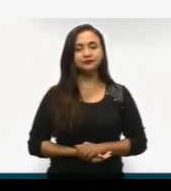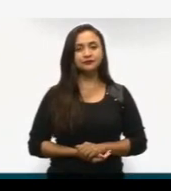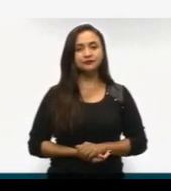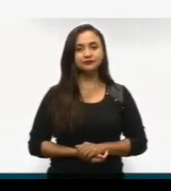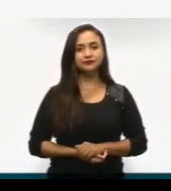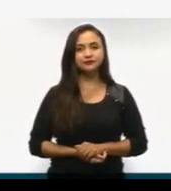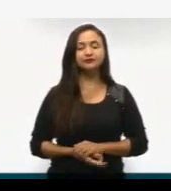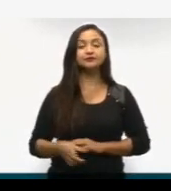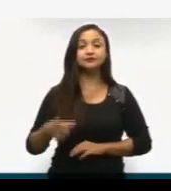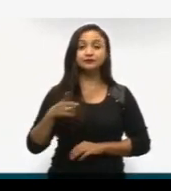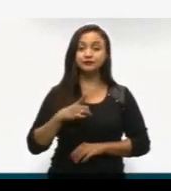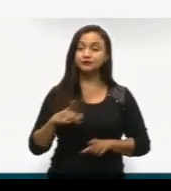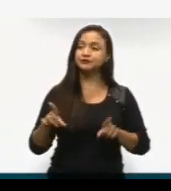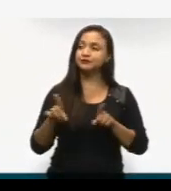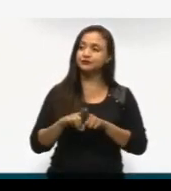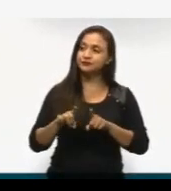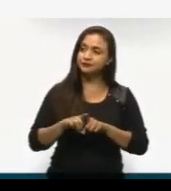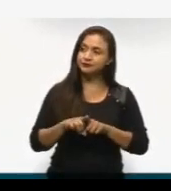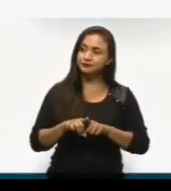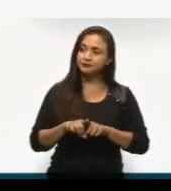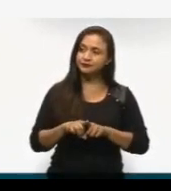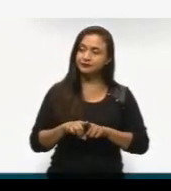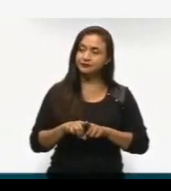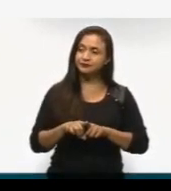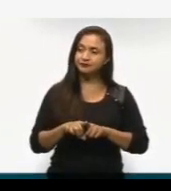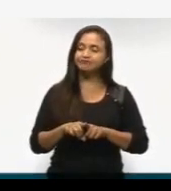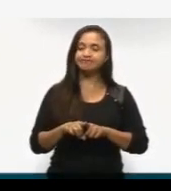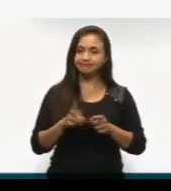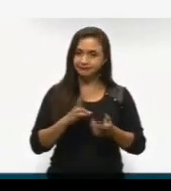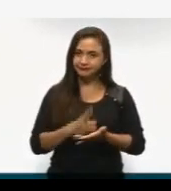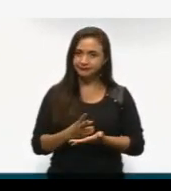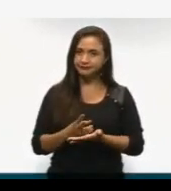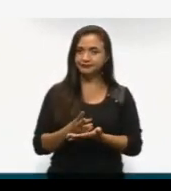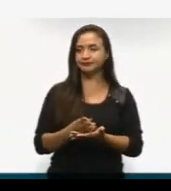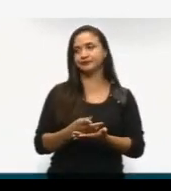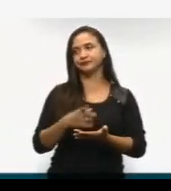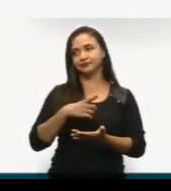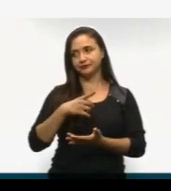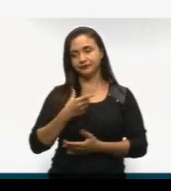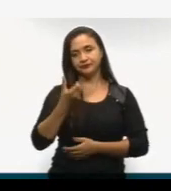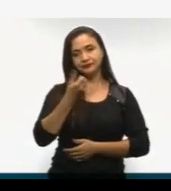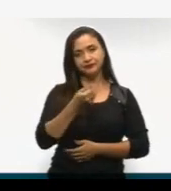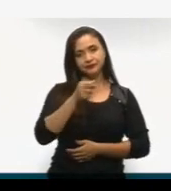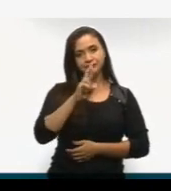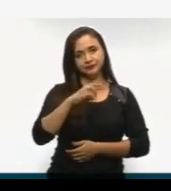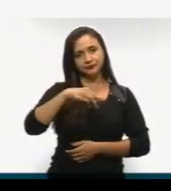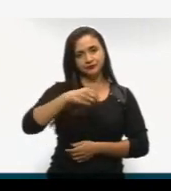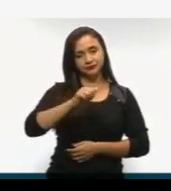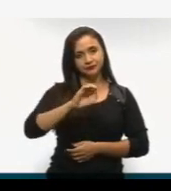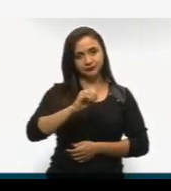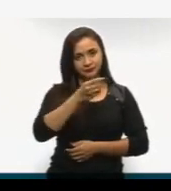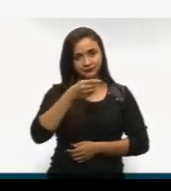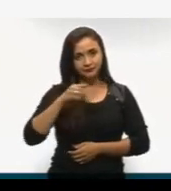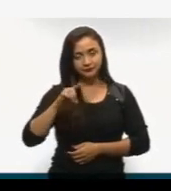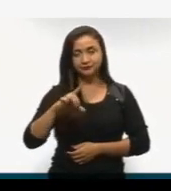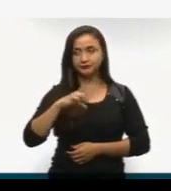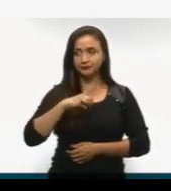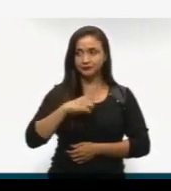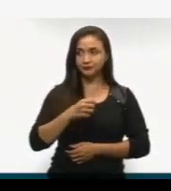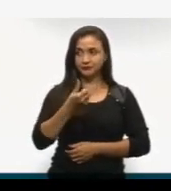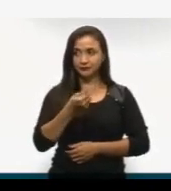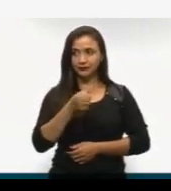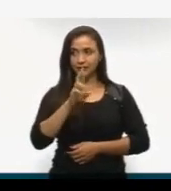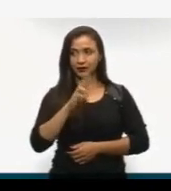A gente tem também os insumos... aqui, ó, continuação. Armação vertical com haste contra pino,